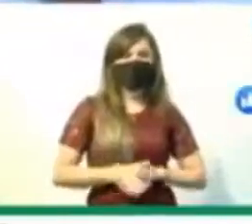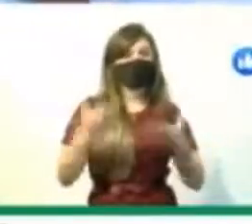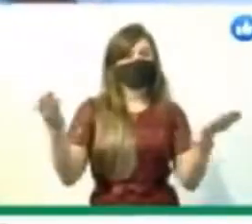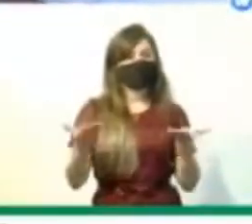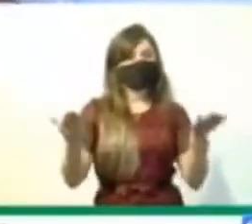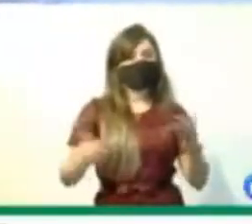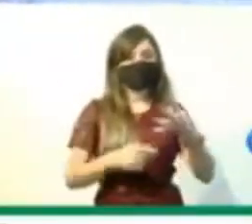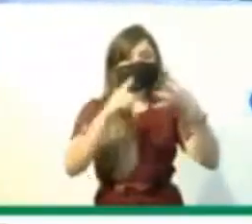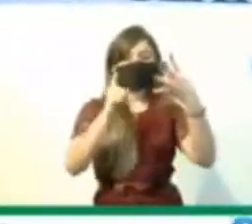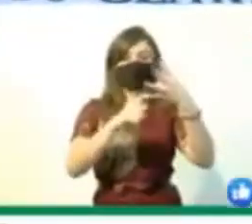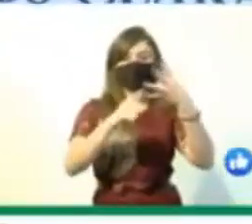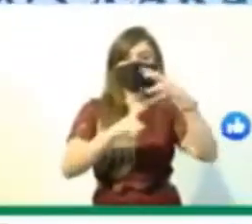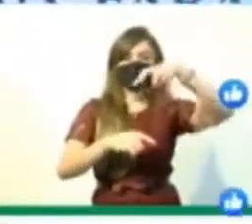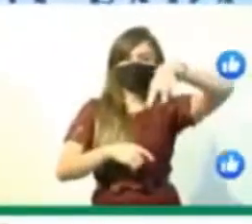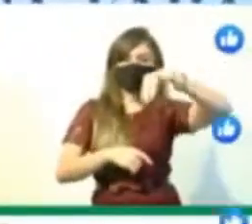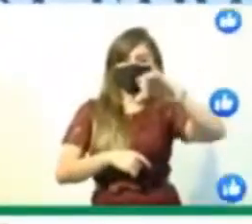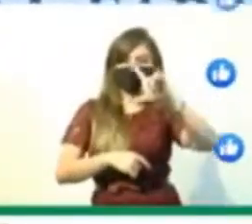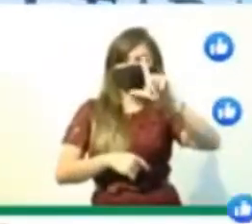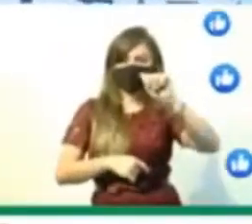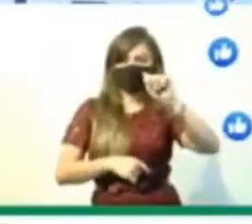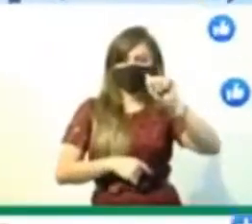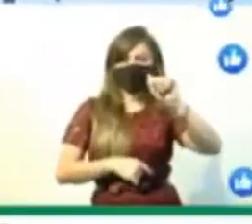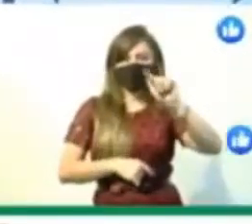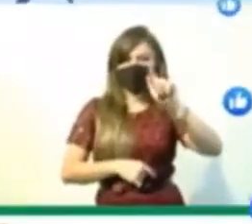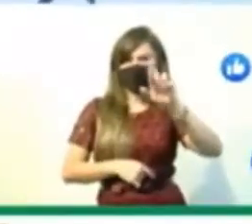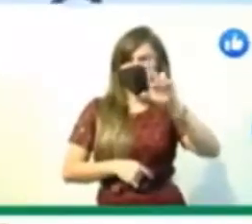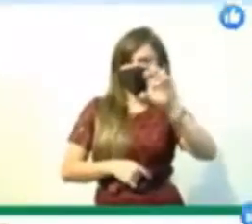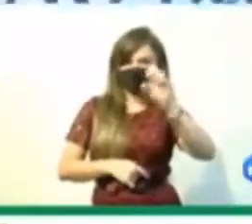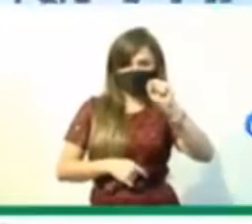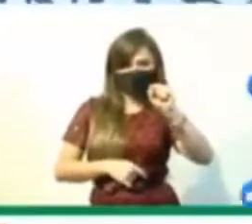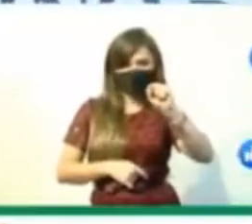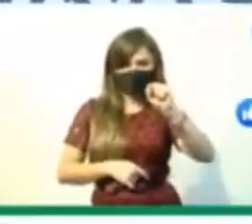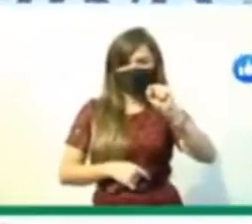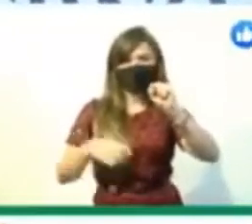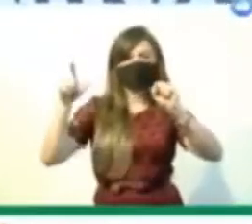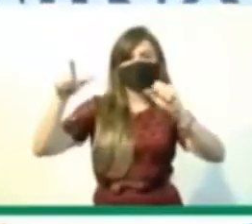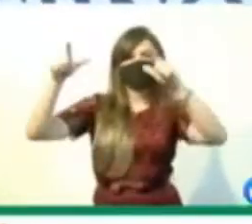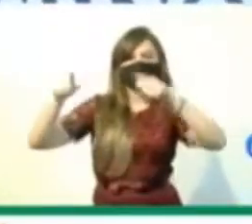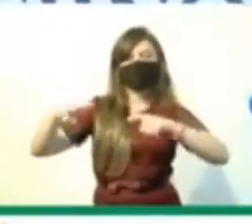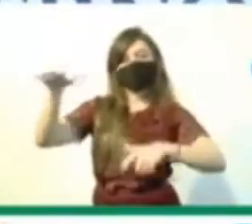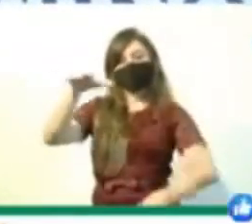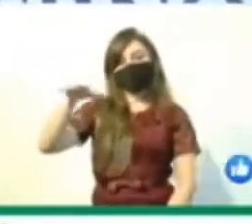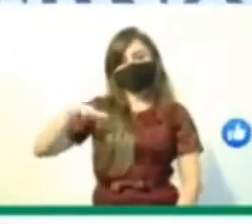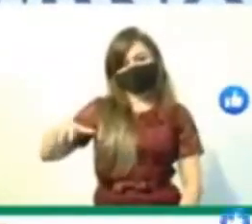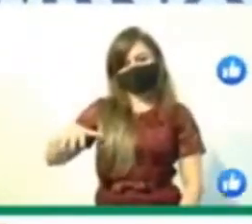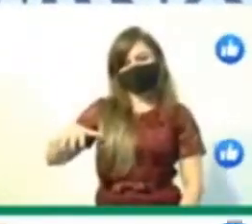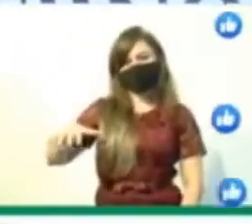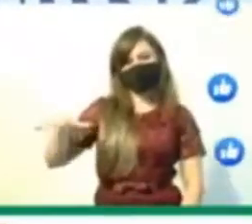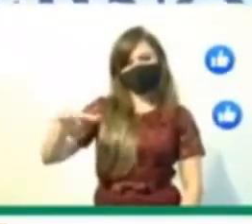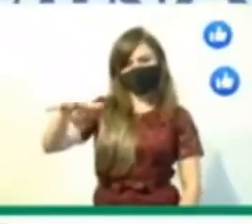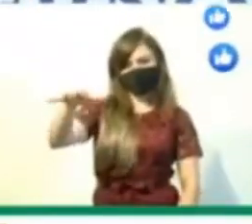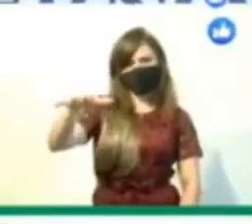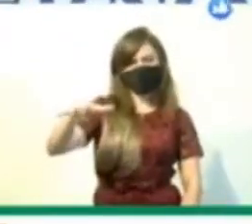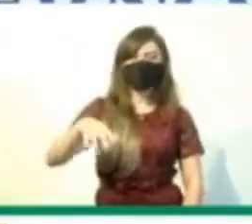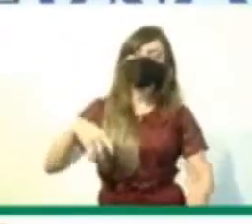Bom, vamos agora para o município de Milagres. Milagres, lá na região do Cariri. Bom, a areninha se